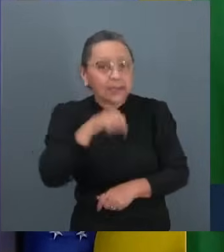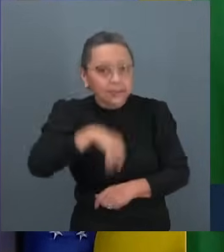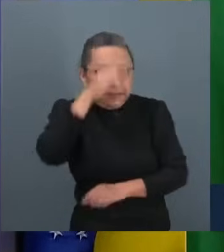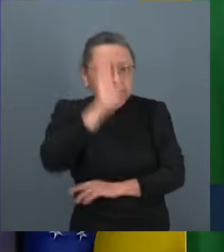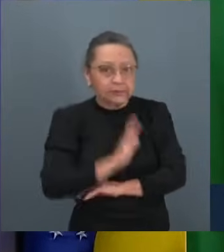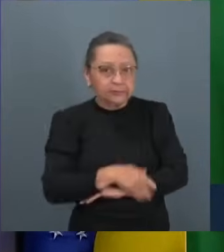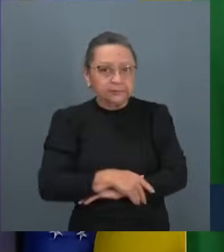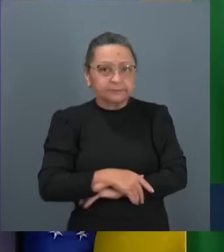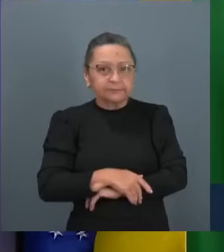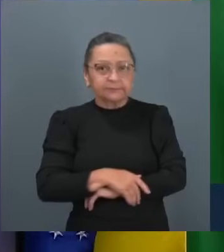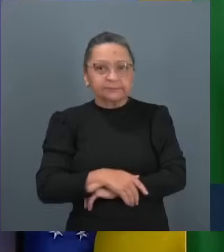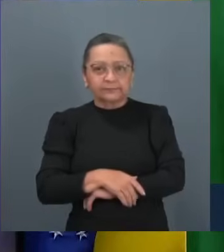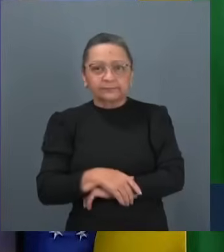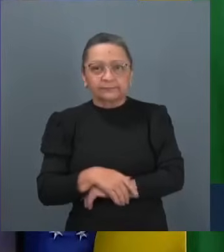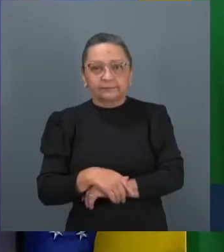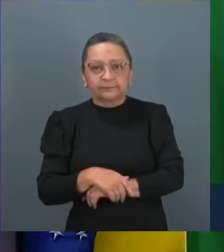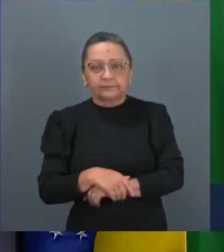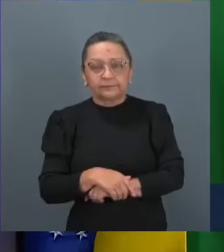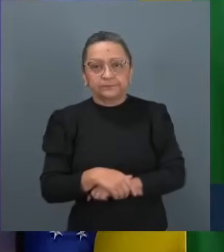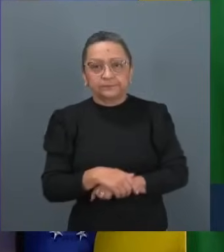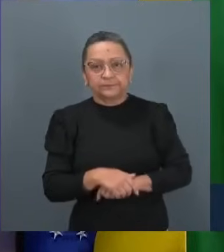Brasil?